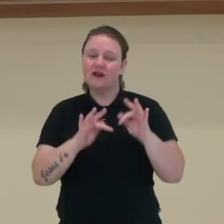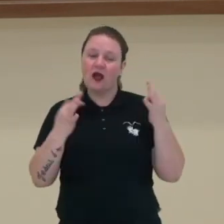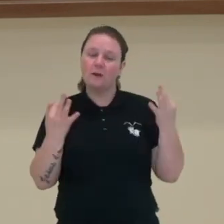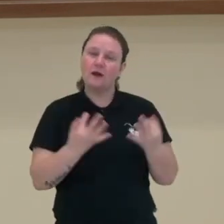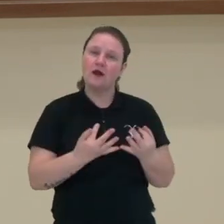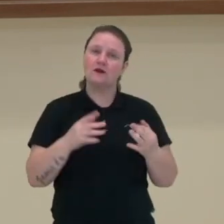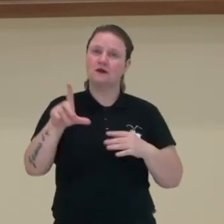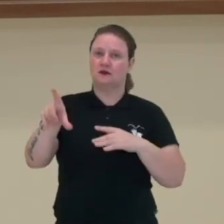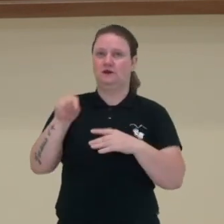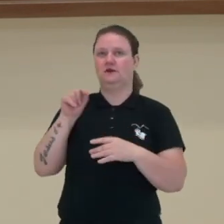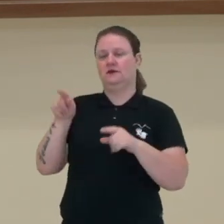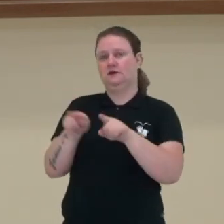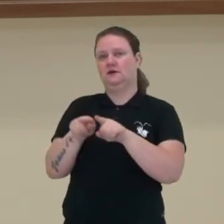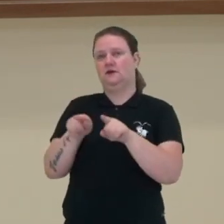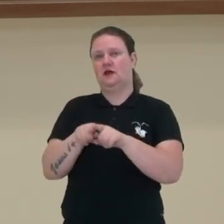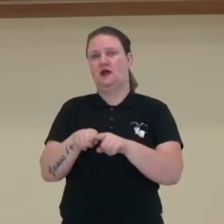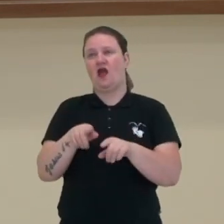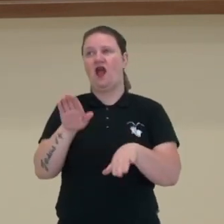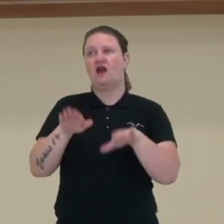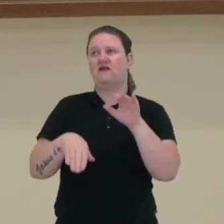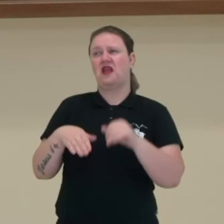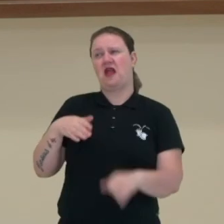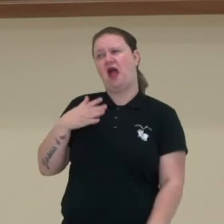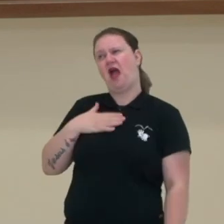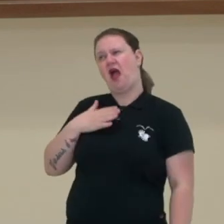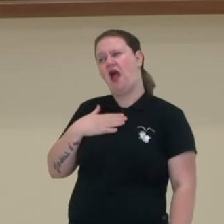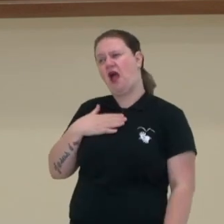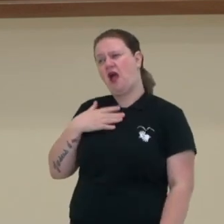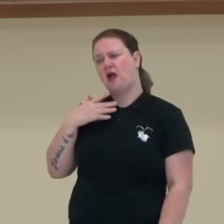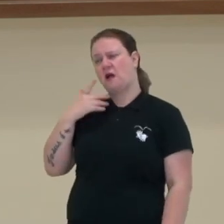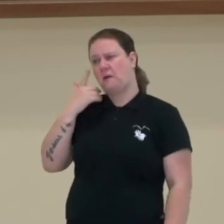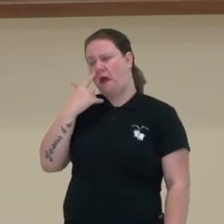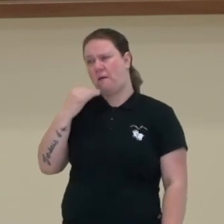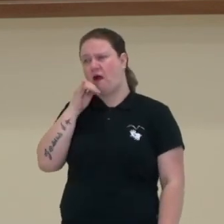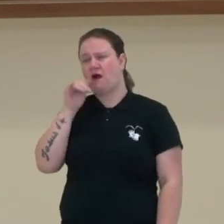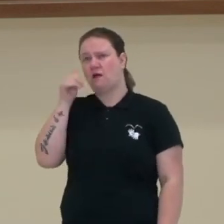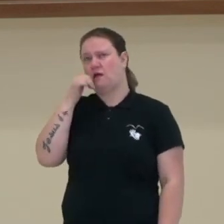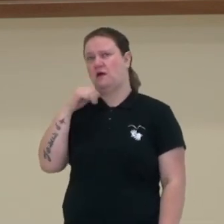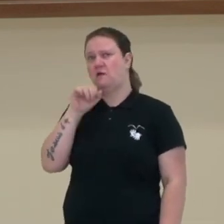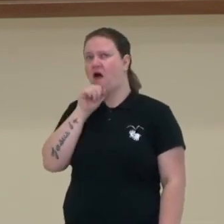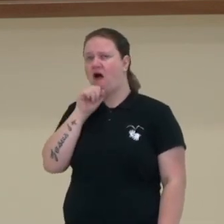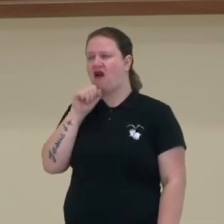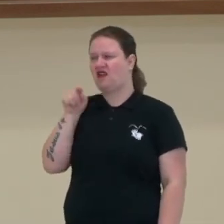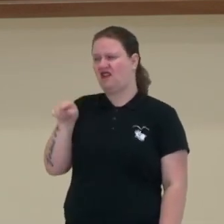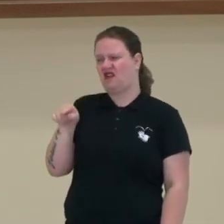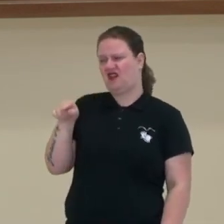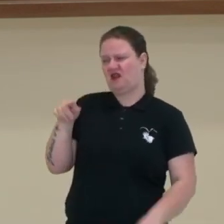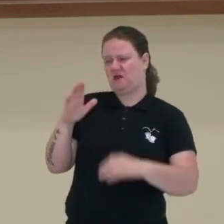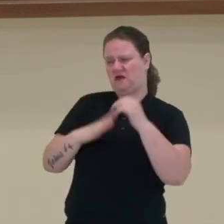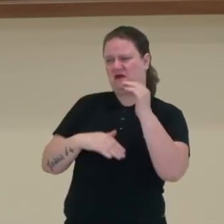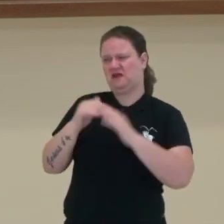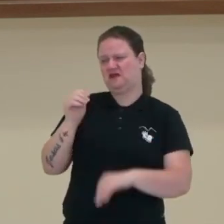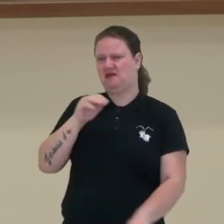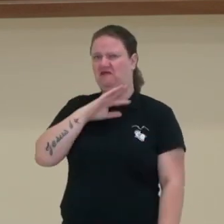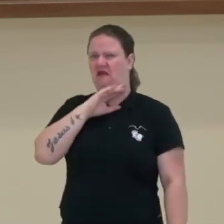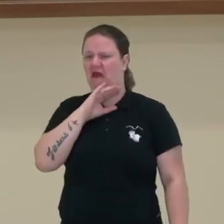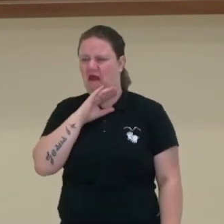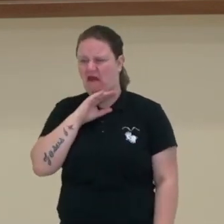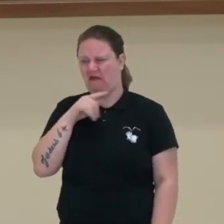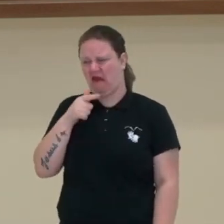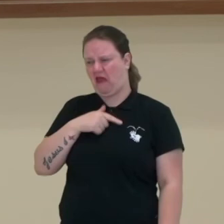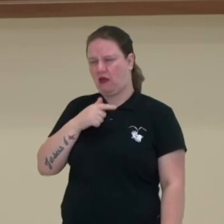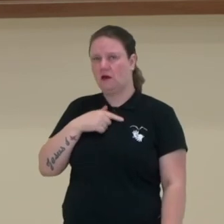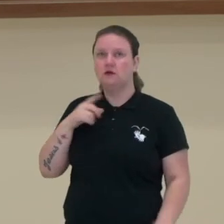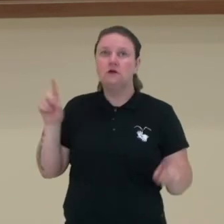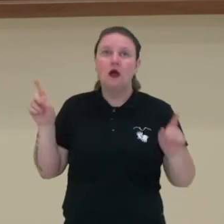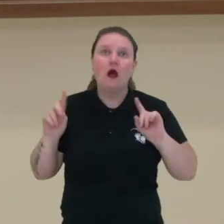escolheu. Às vezes, mas a profissão do meu responsável, do meu pai, da minha mãe, da pessoa que é responsável por mim, não é uma profissão legal. Mas